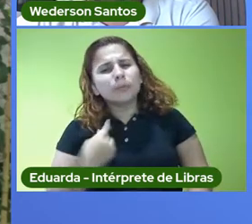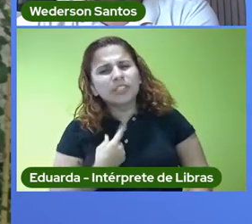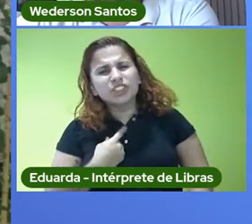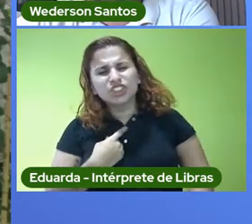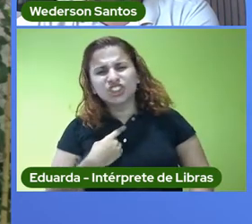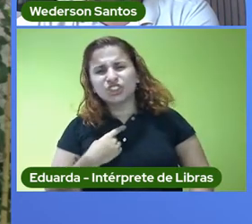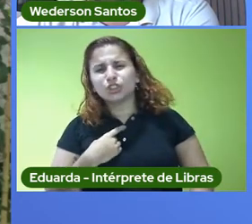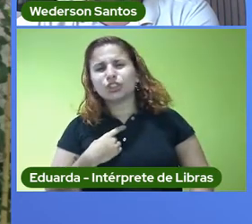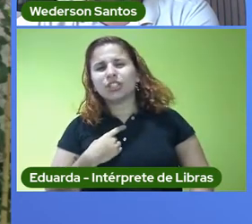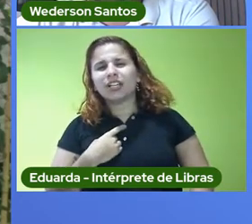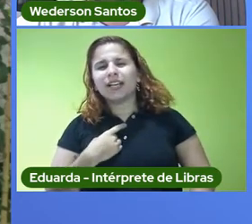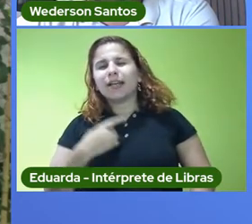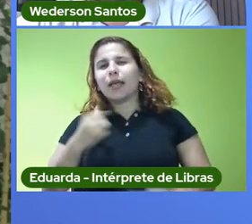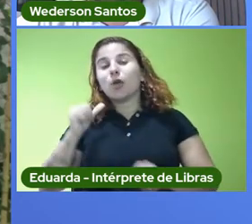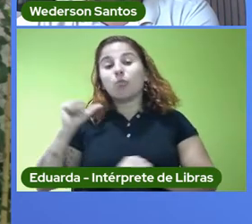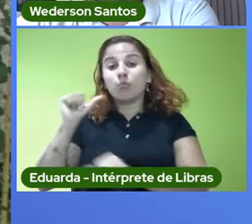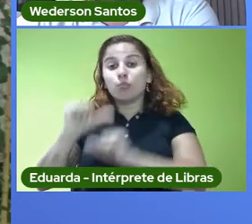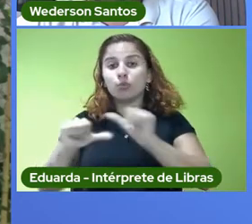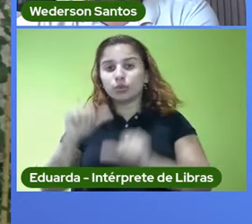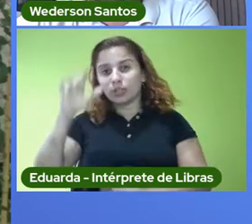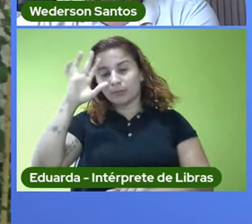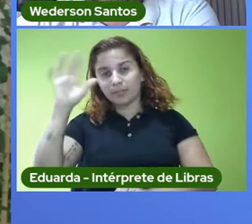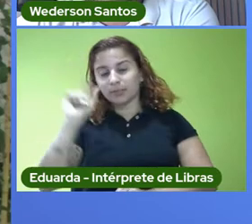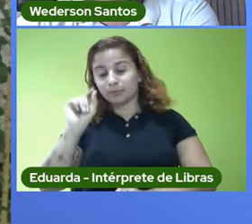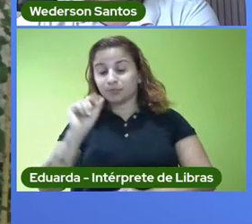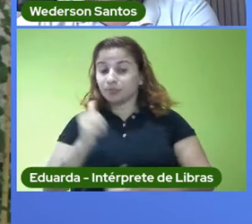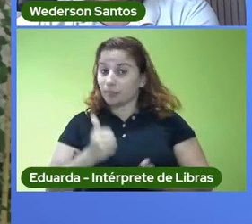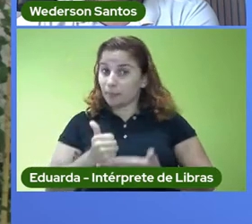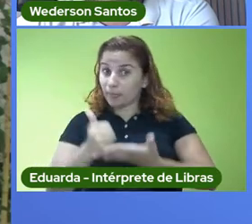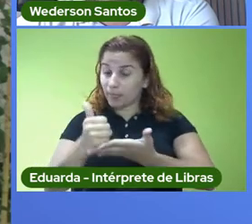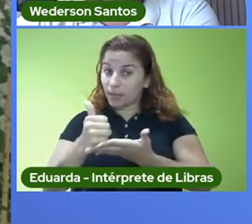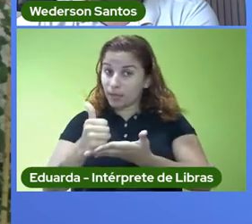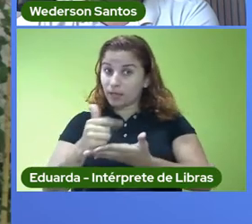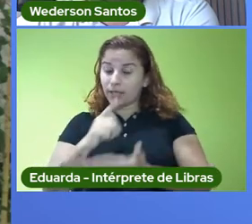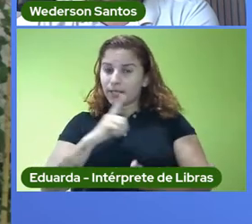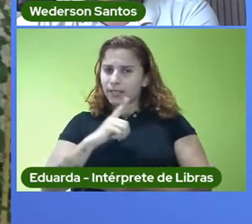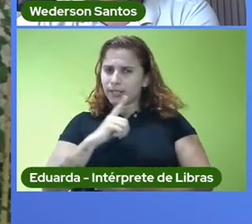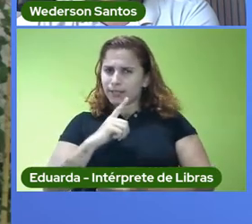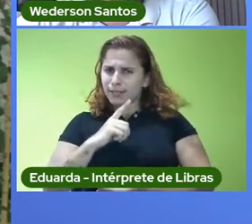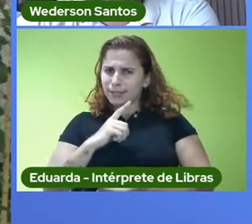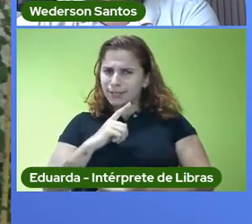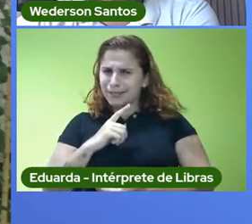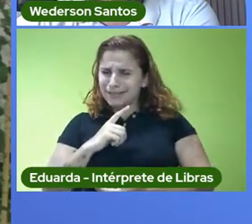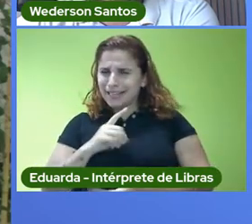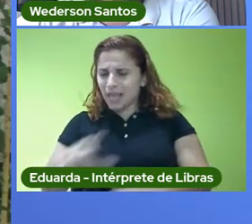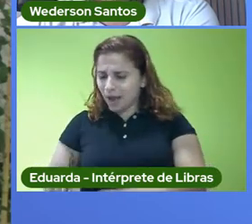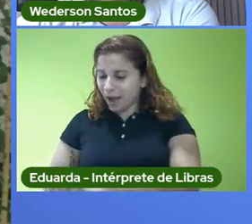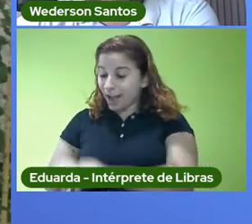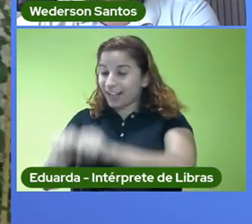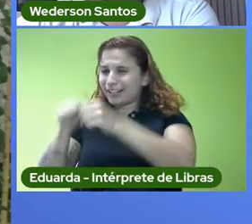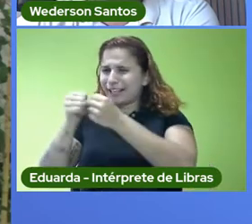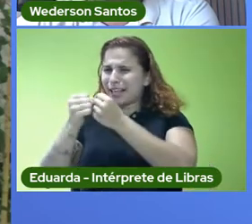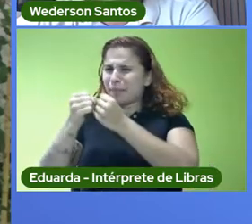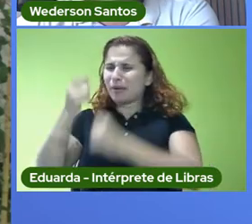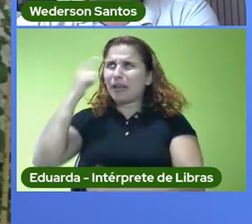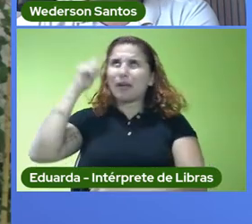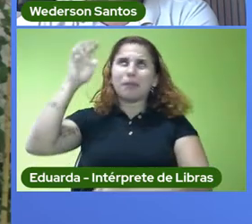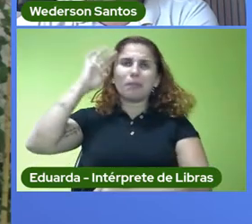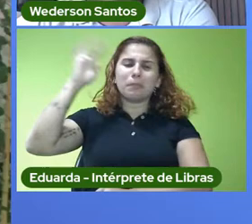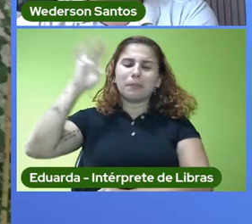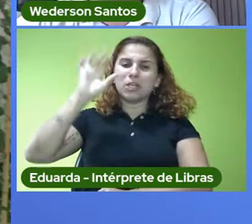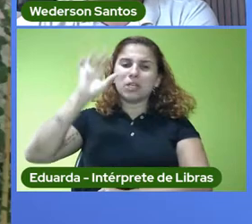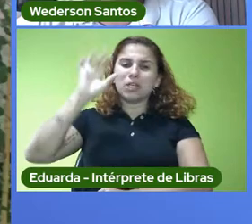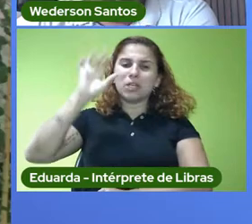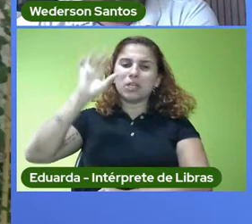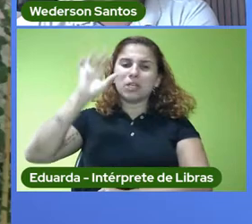social, ela já vem há muito rompendo com essa lógica de que ela atende aquele que não trabalha.